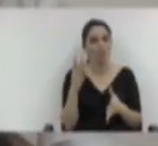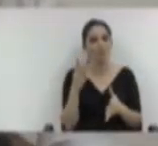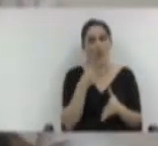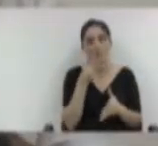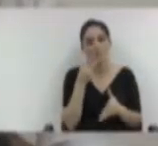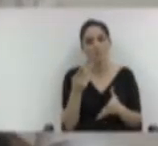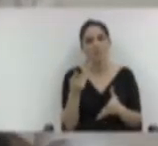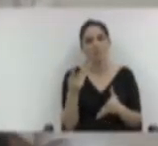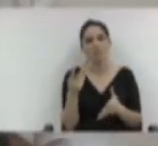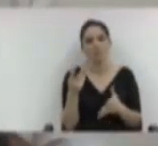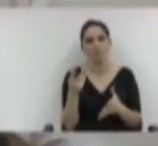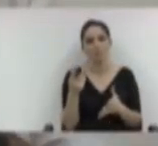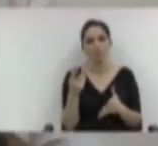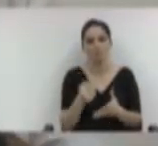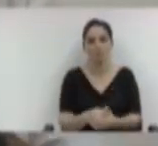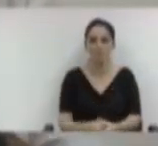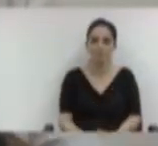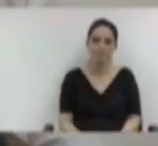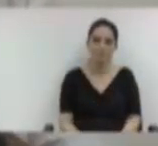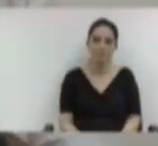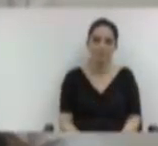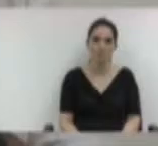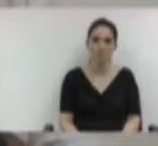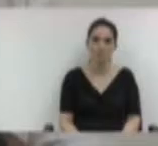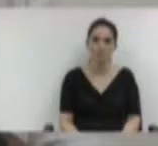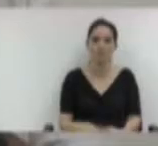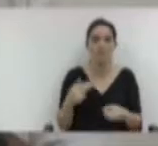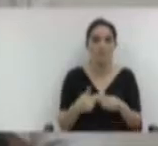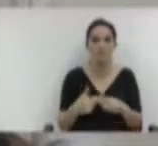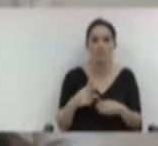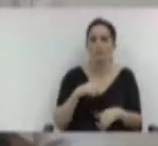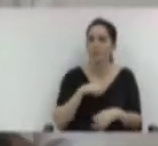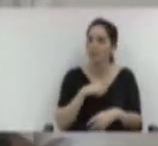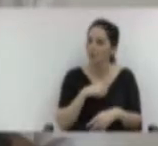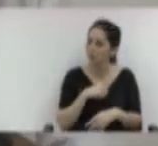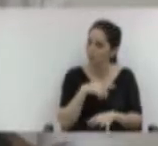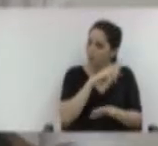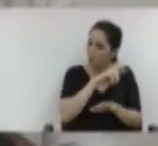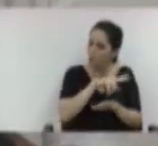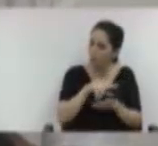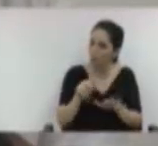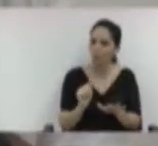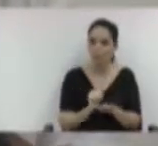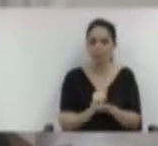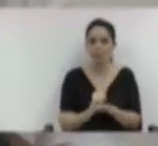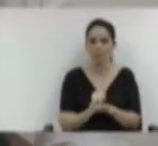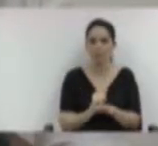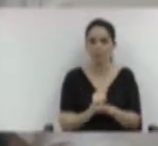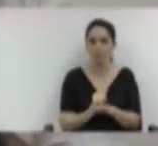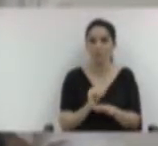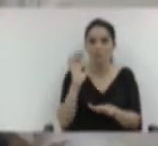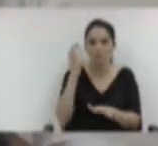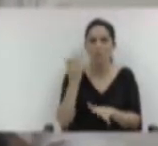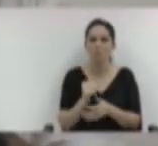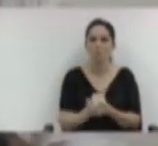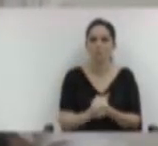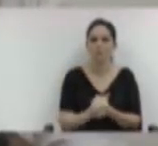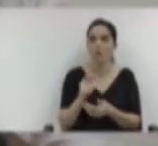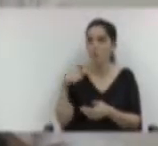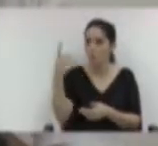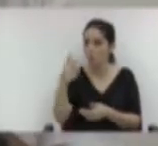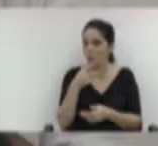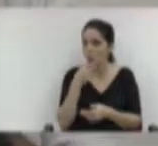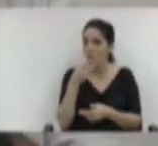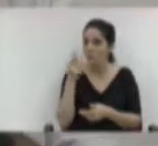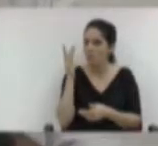está pensando para essa cidade. Queremos a melhora da cidade. Tem muita coisa que a gente pode fazer com que aconteça. Deixe quem quiser reclamar. Fale mal,